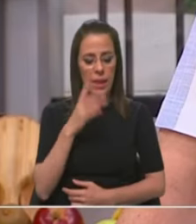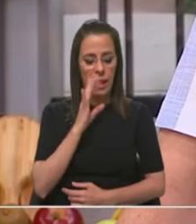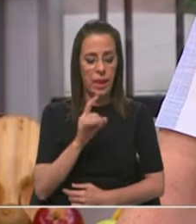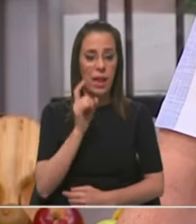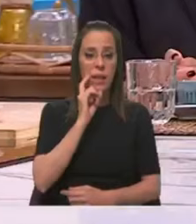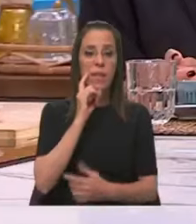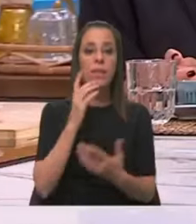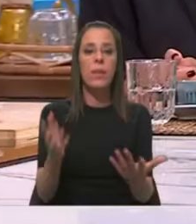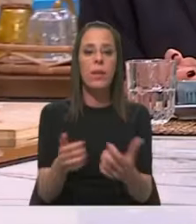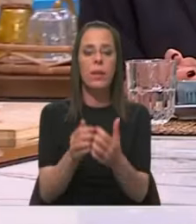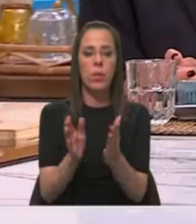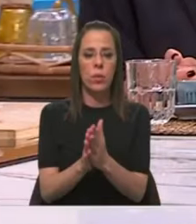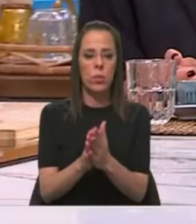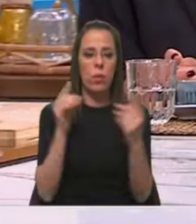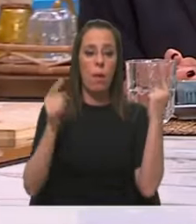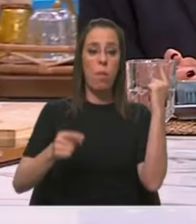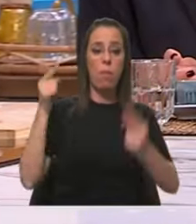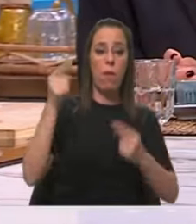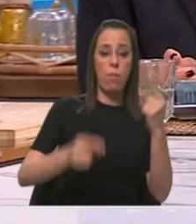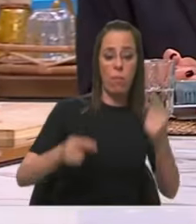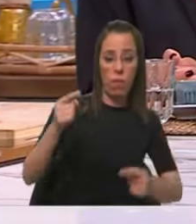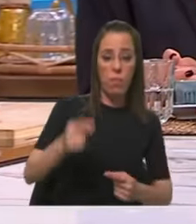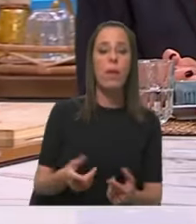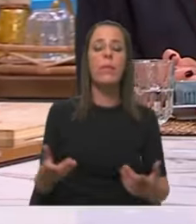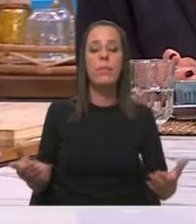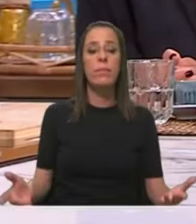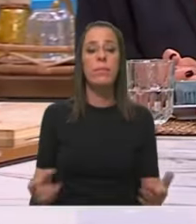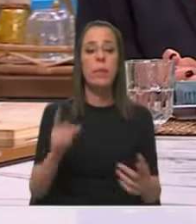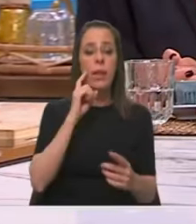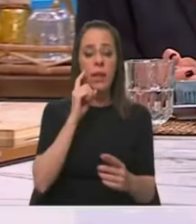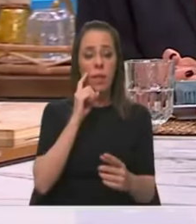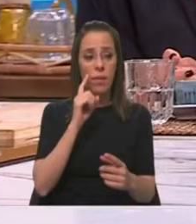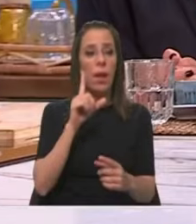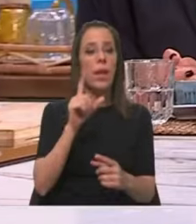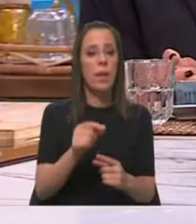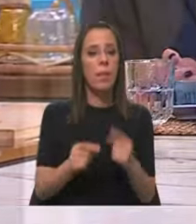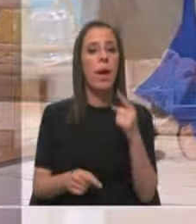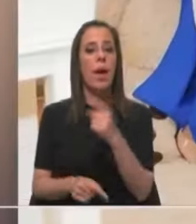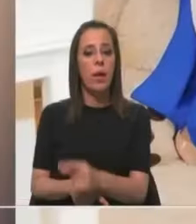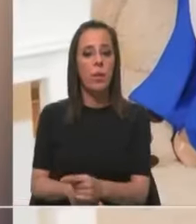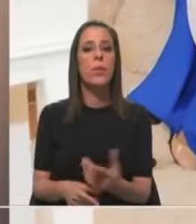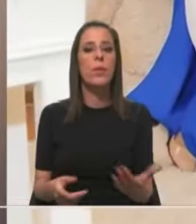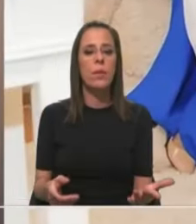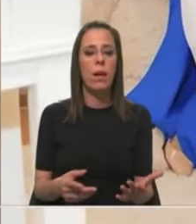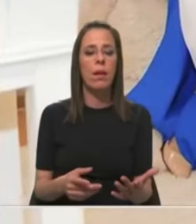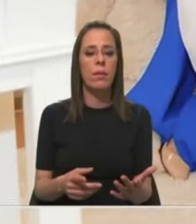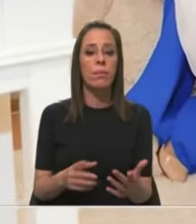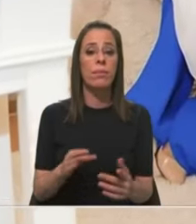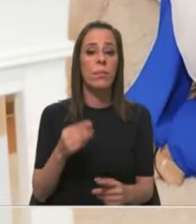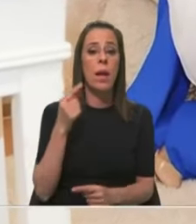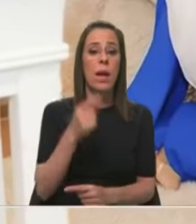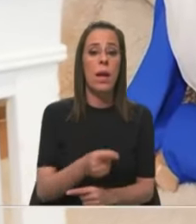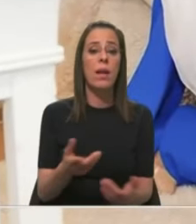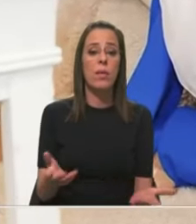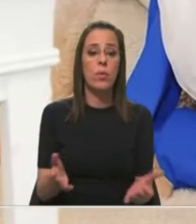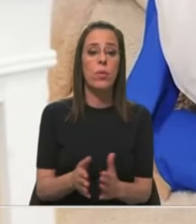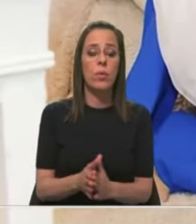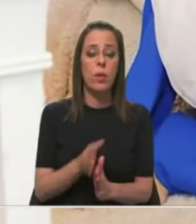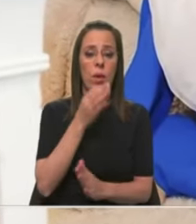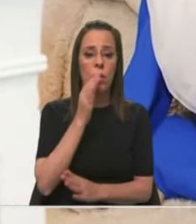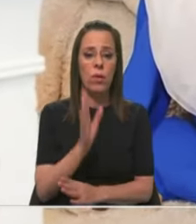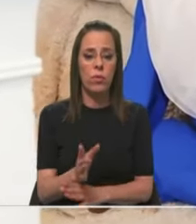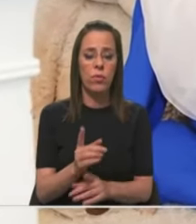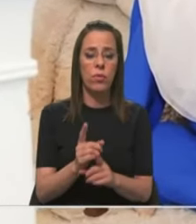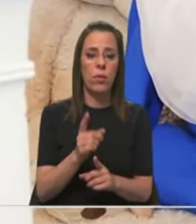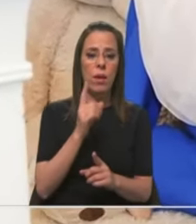defender de de tudo aquilo que está a acontecer à volta dele defendia também acusar que eu vi alguns exatamente ele depois acaba por acusar já falou sobre a